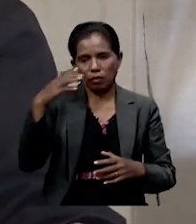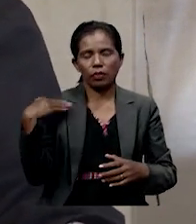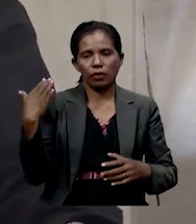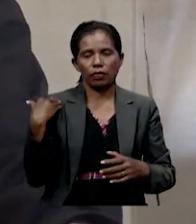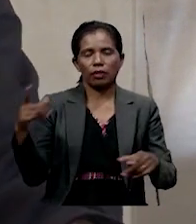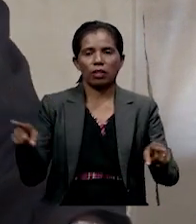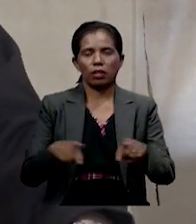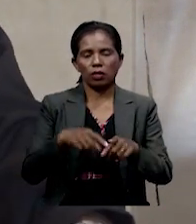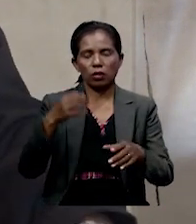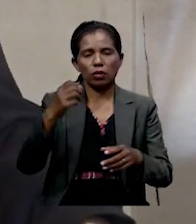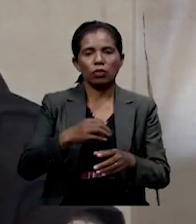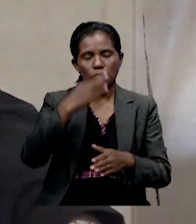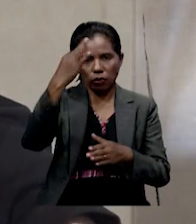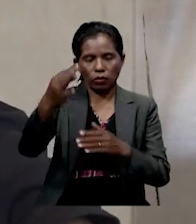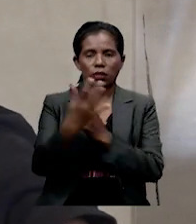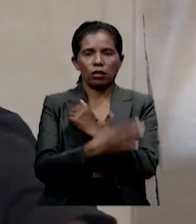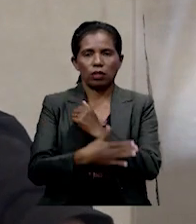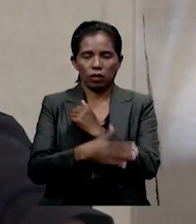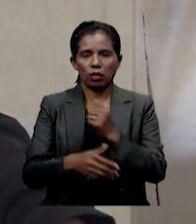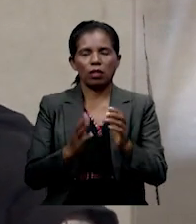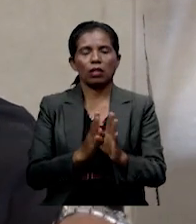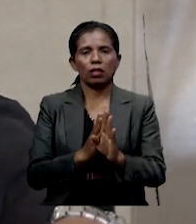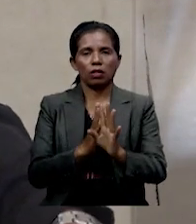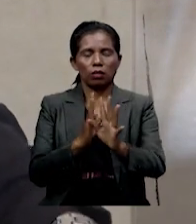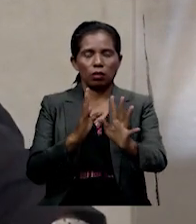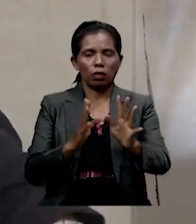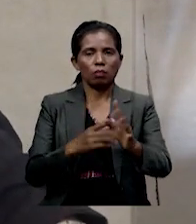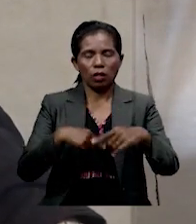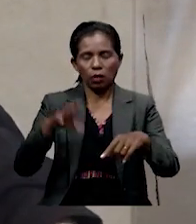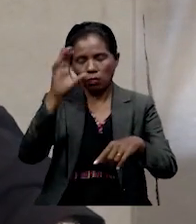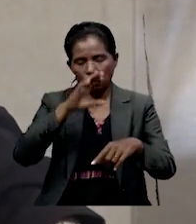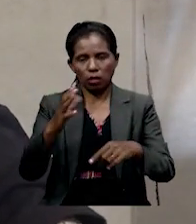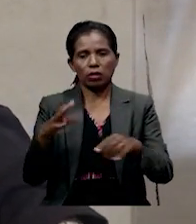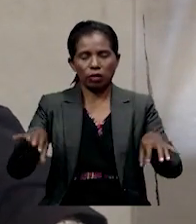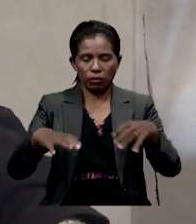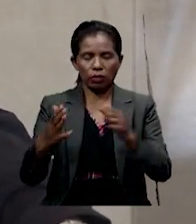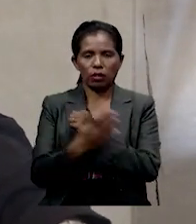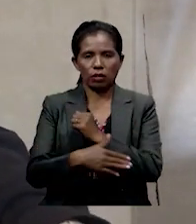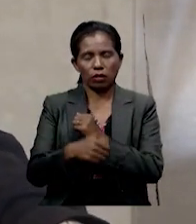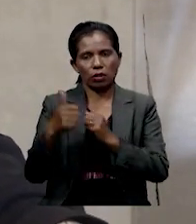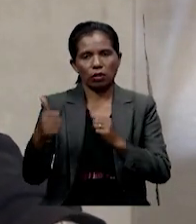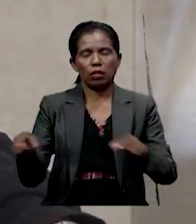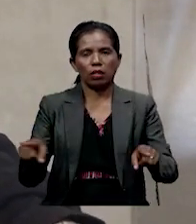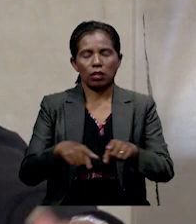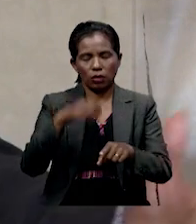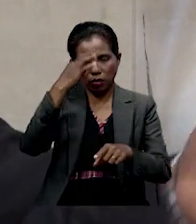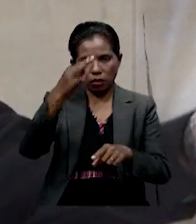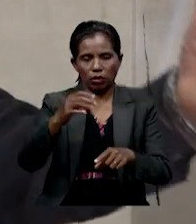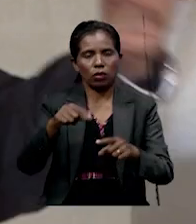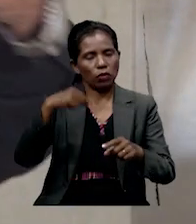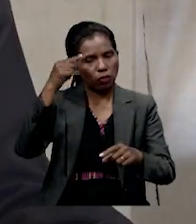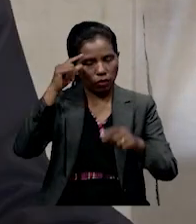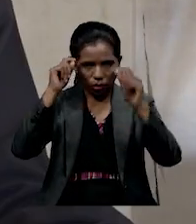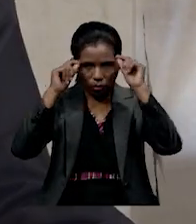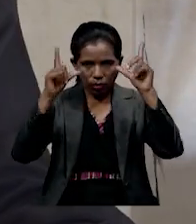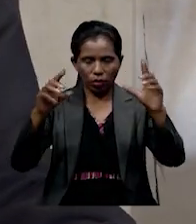dar futuro na Saunian, tem que na Dodon babuca serviço israelio, no Nehal futuro na Saun, sai ameaçado, banheiro do governo